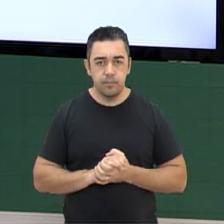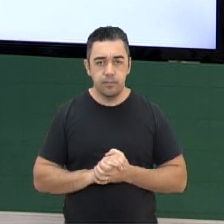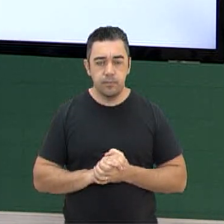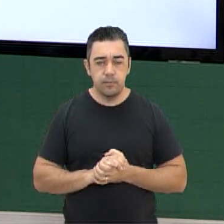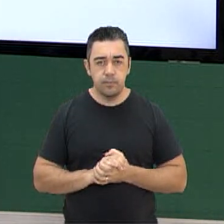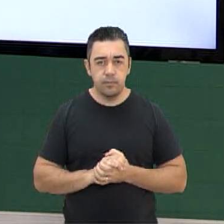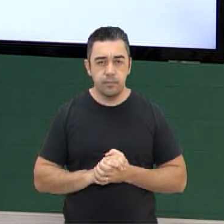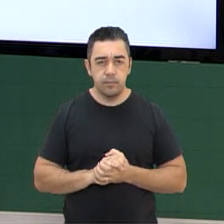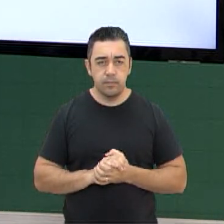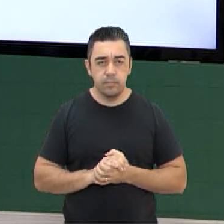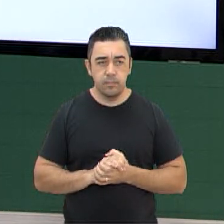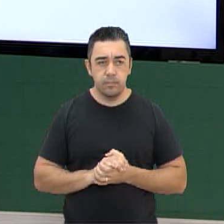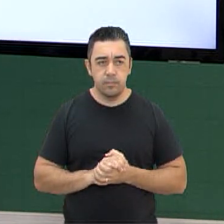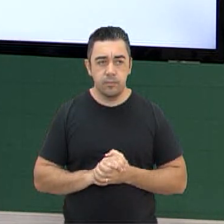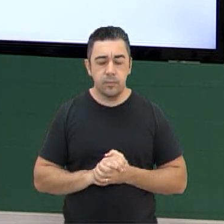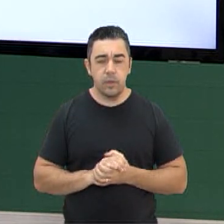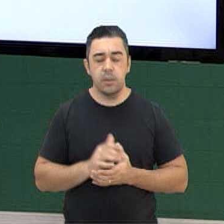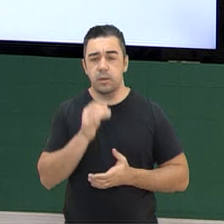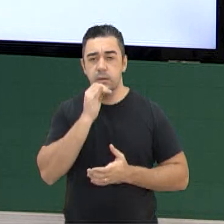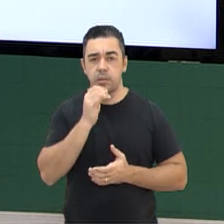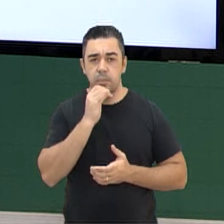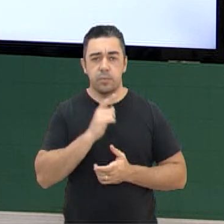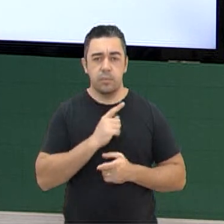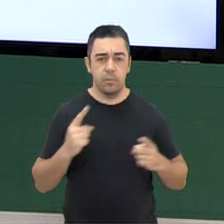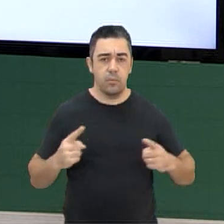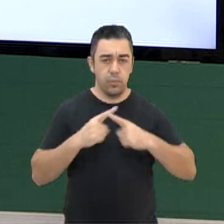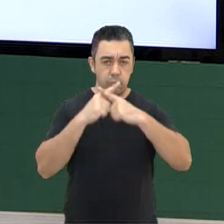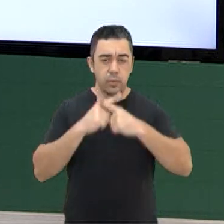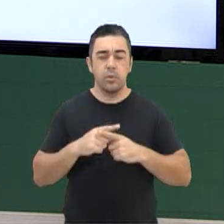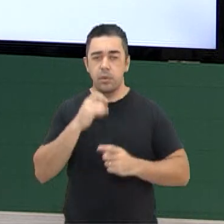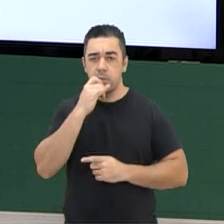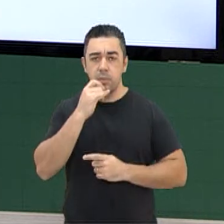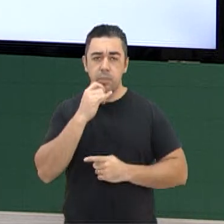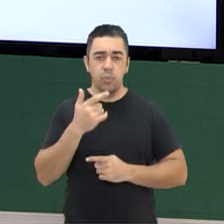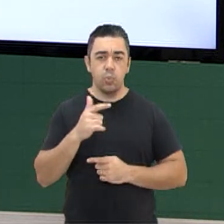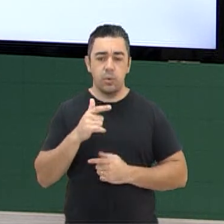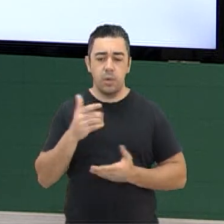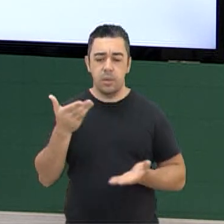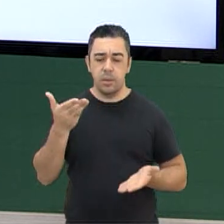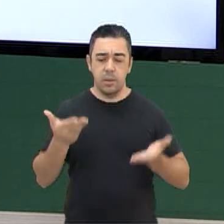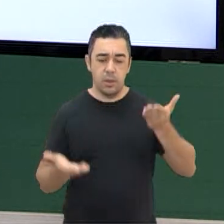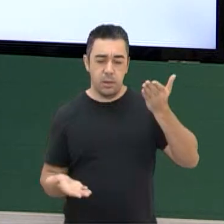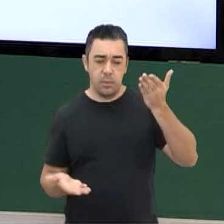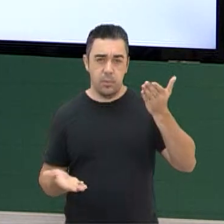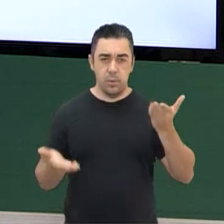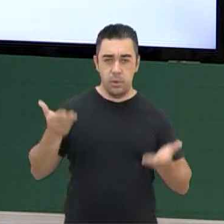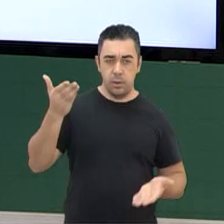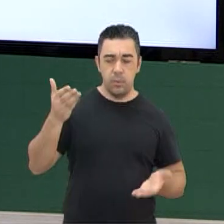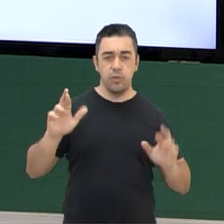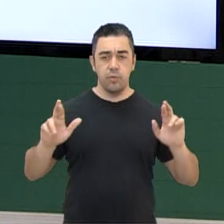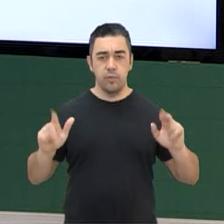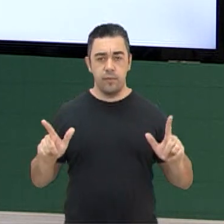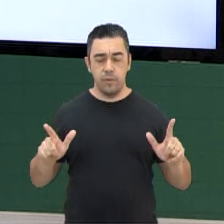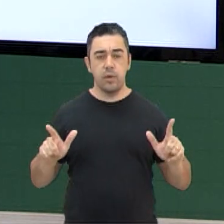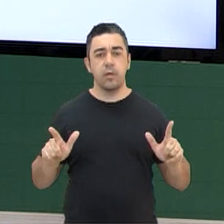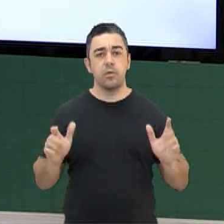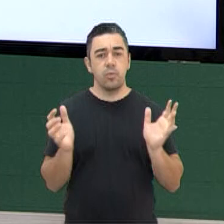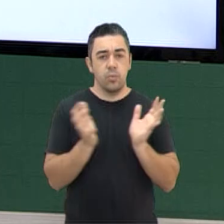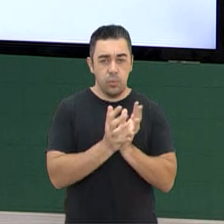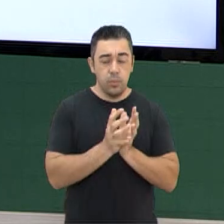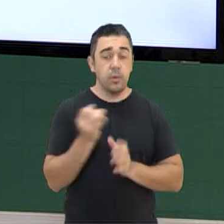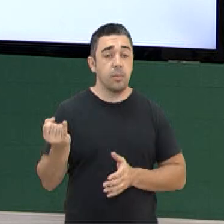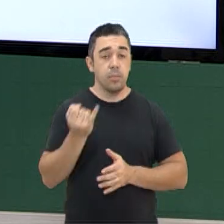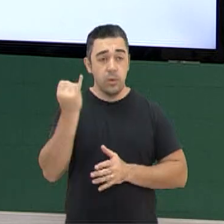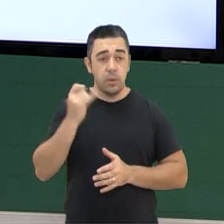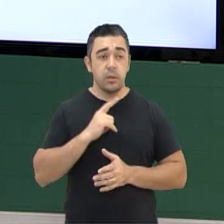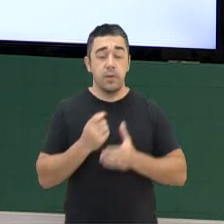Para que durante um jogo não tivéssemos um desequilíbrio entre as equipes e entre os jogadores, é